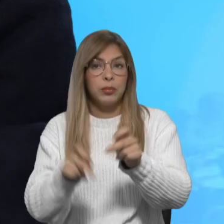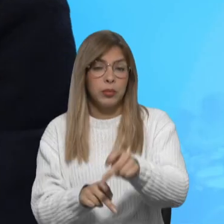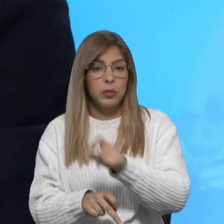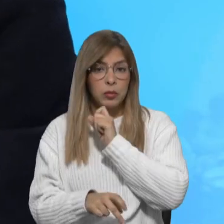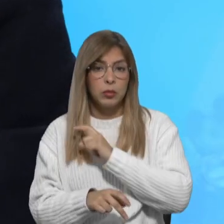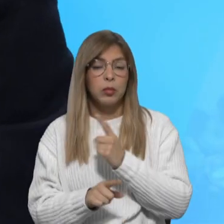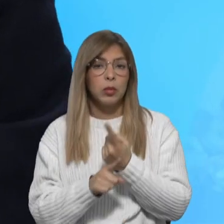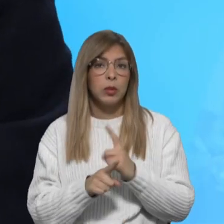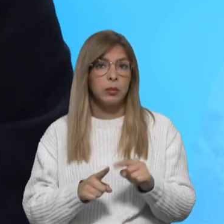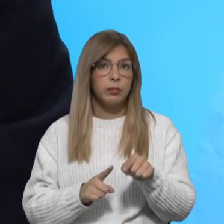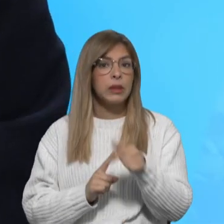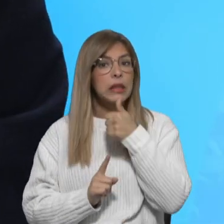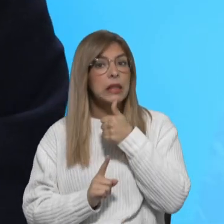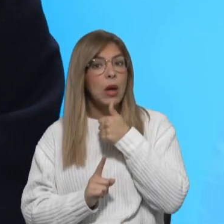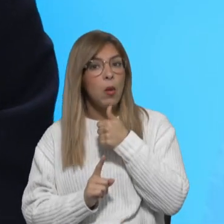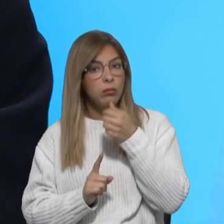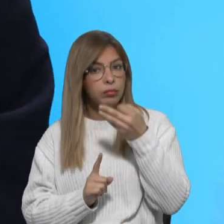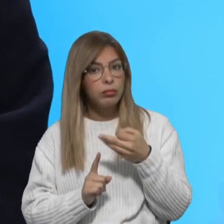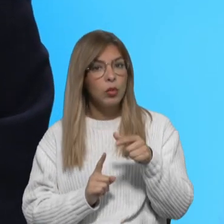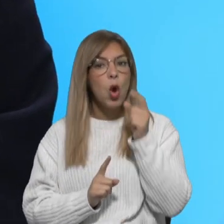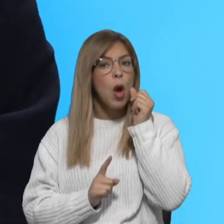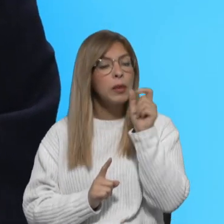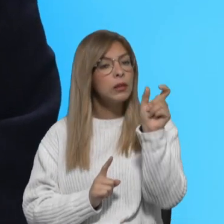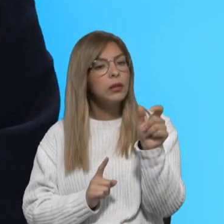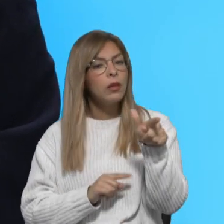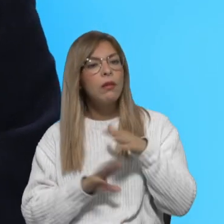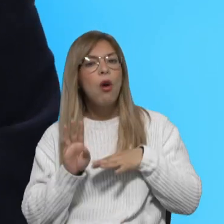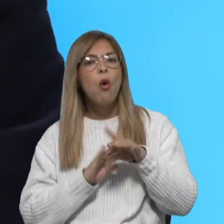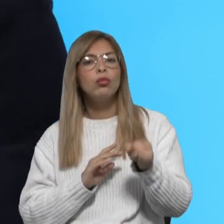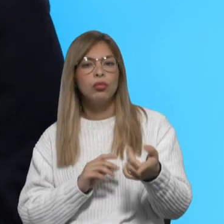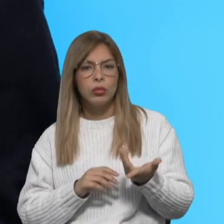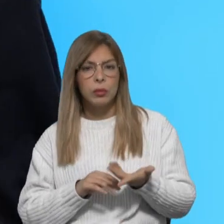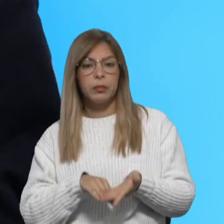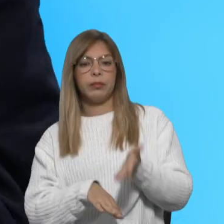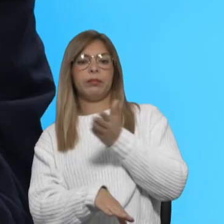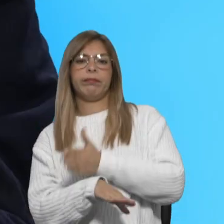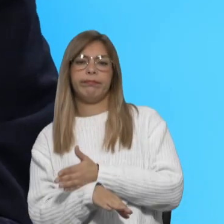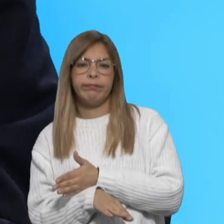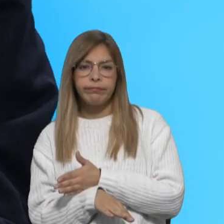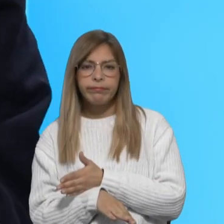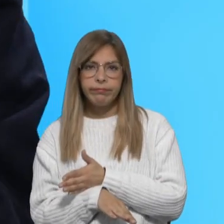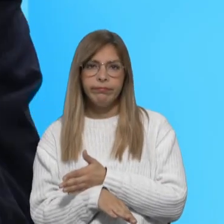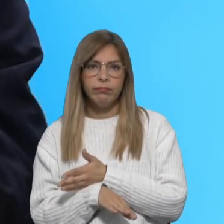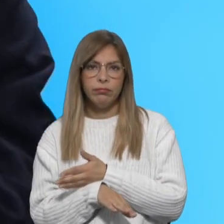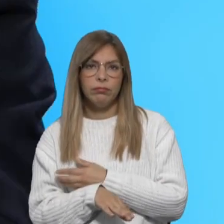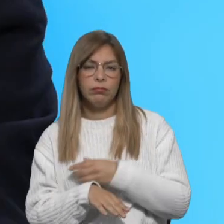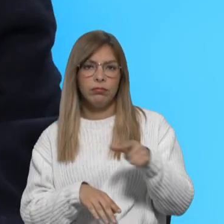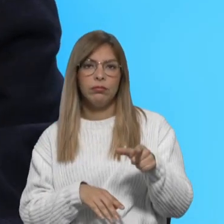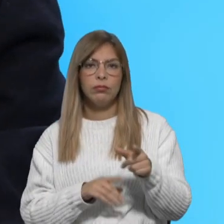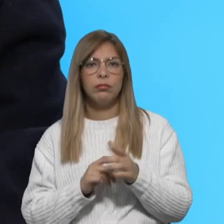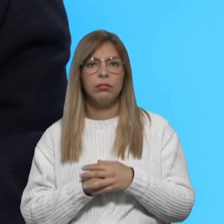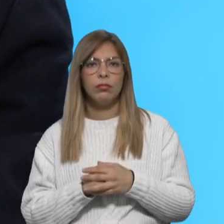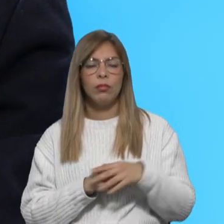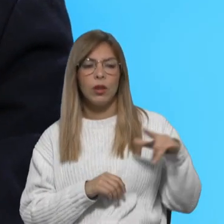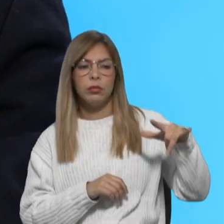retira a decisão a um homem sobre o que é que vai fazer. A decisão foi tomada a priori quando se programou e quando se mandou aquele drone